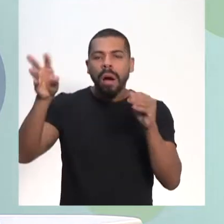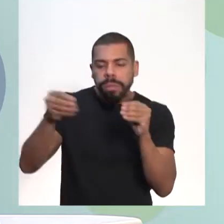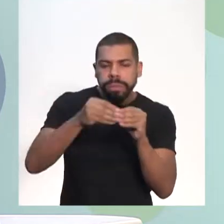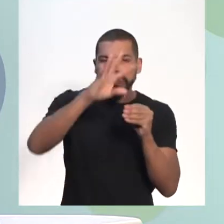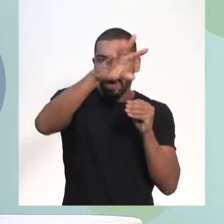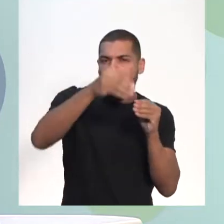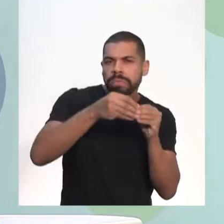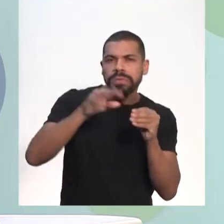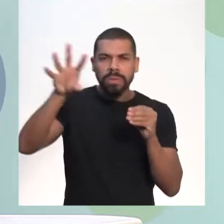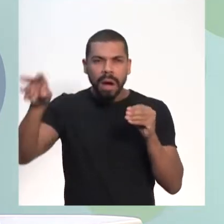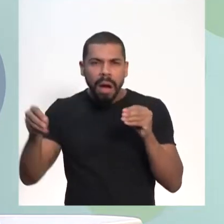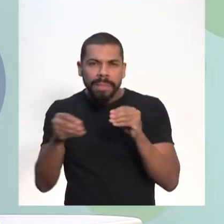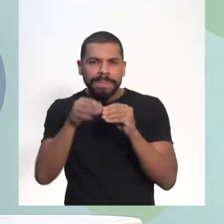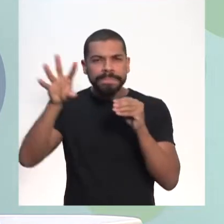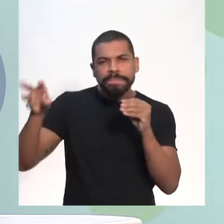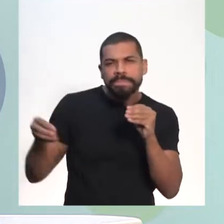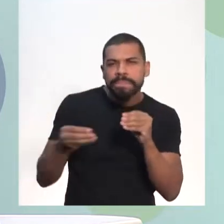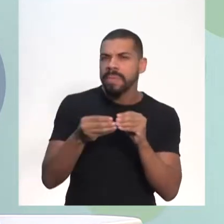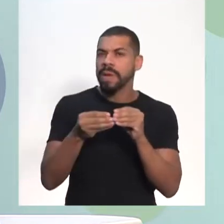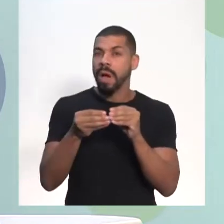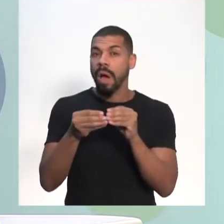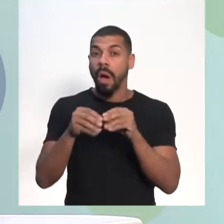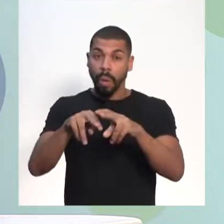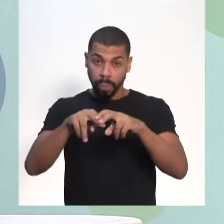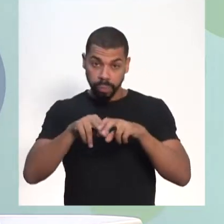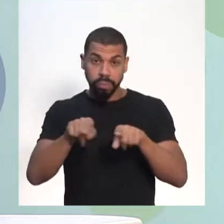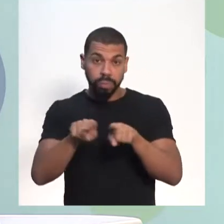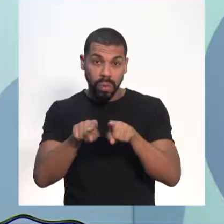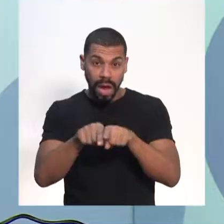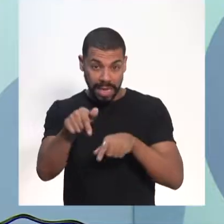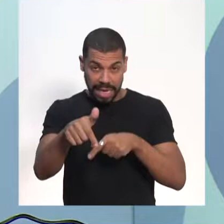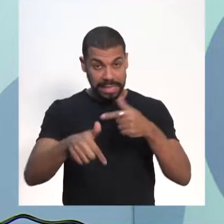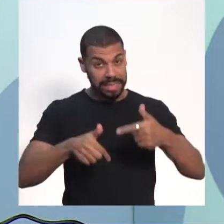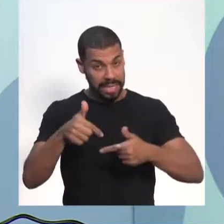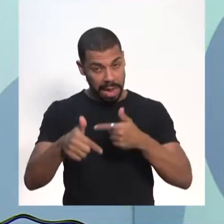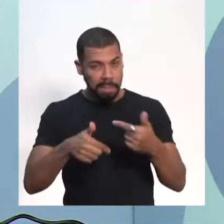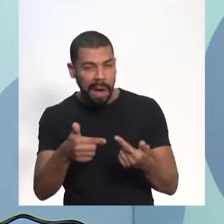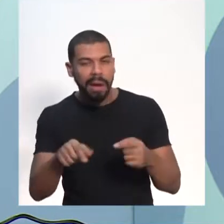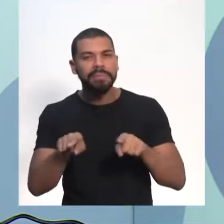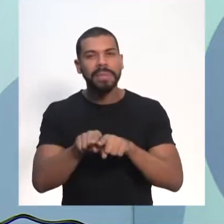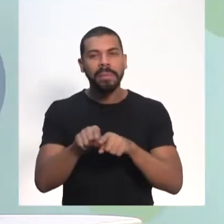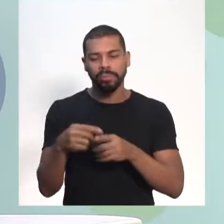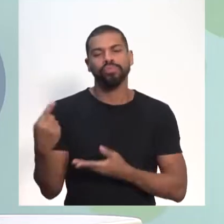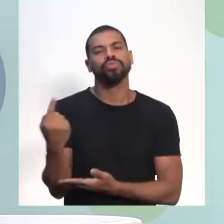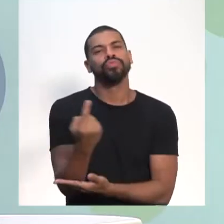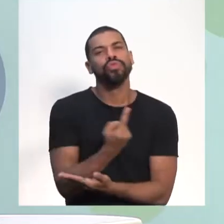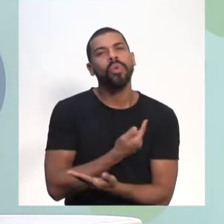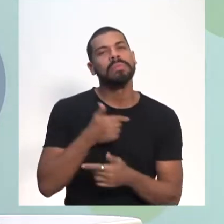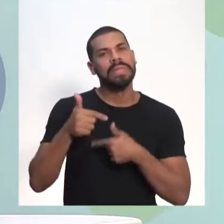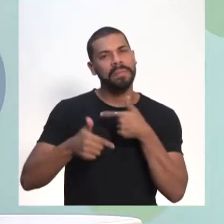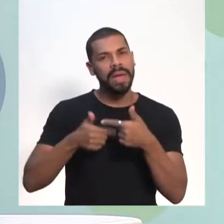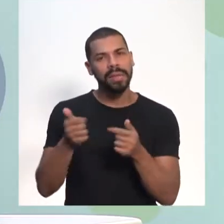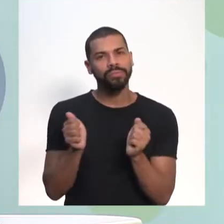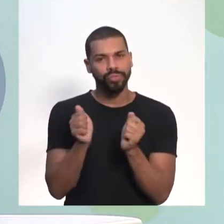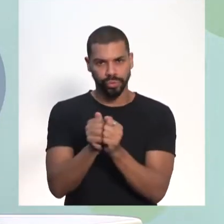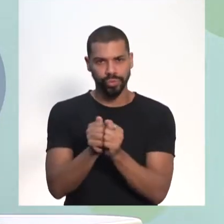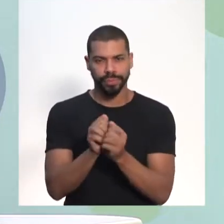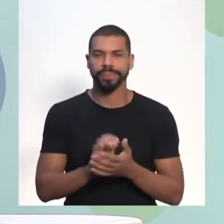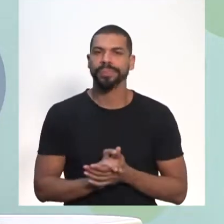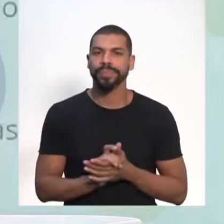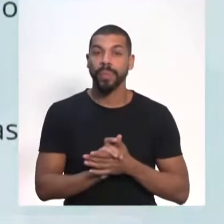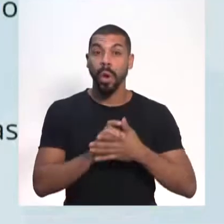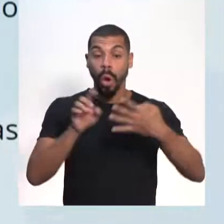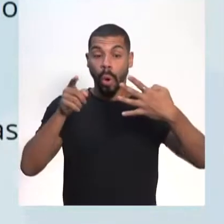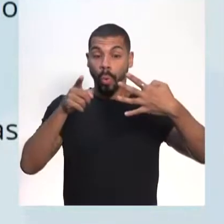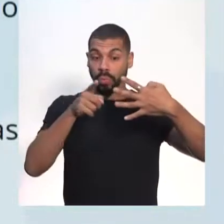estar utilizando justamente para a organização desse trabalho. Assim como nós estamos, vocês também. O item